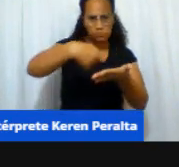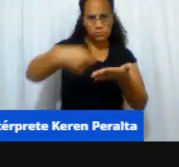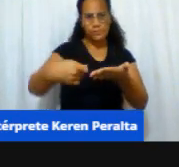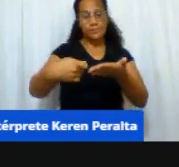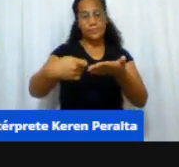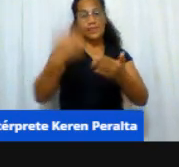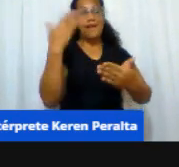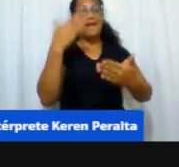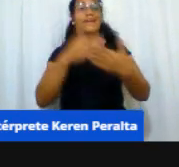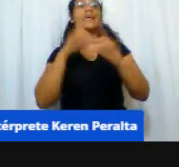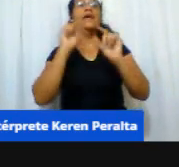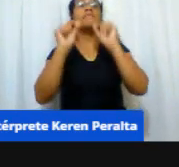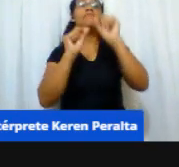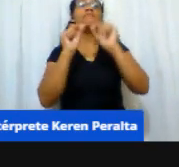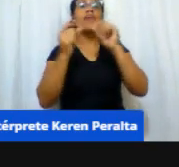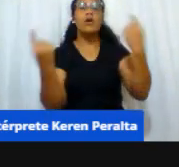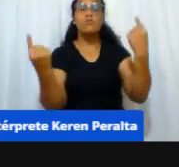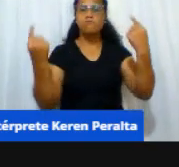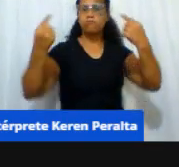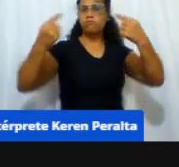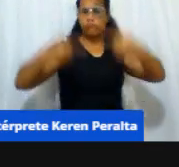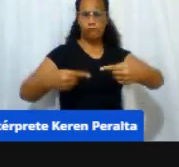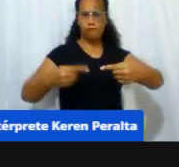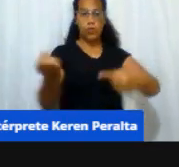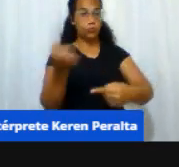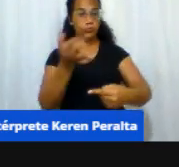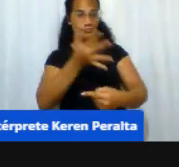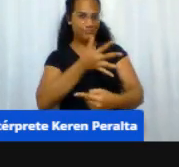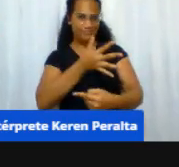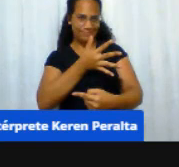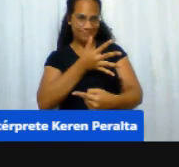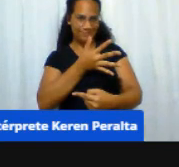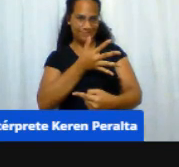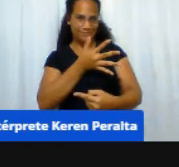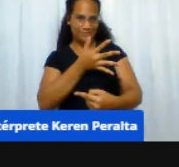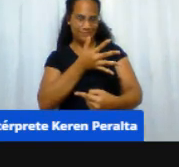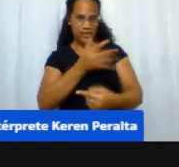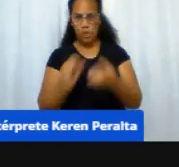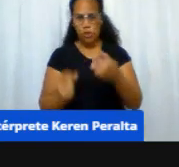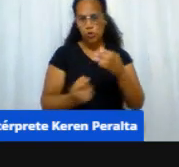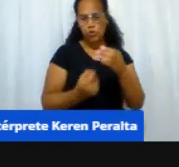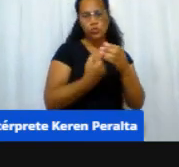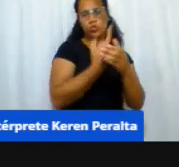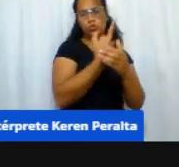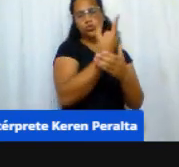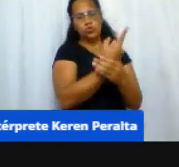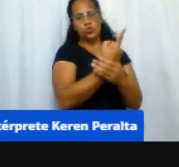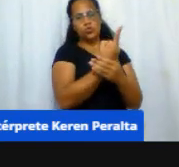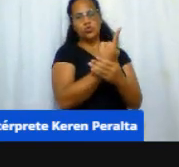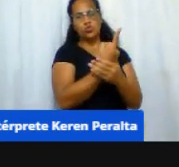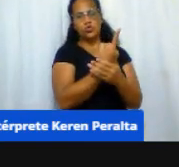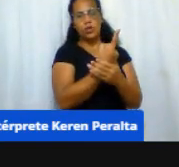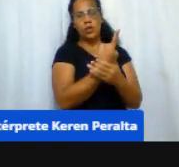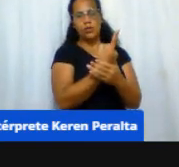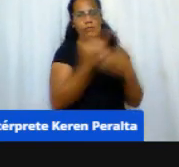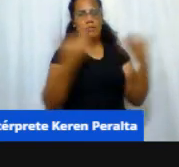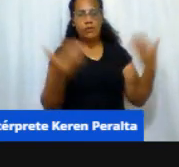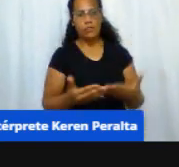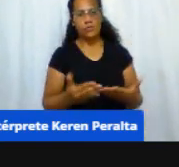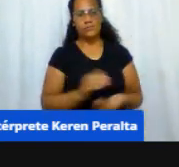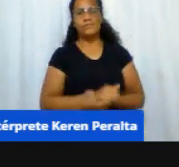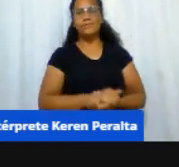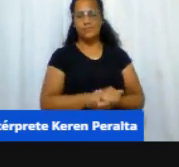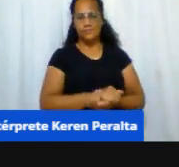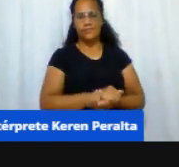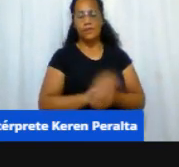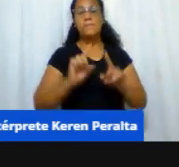é, não surgiram tanto em detrimento da configuração curricular pactuada, e sim de